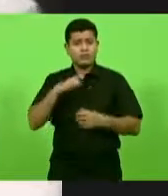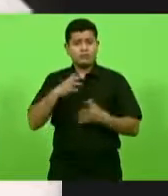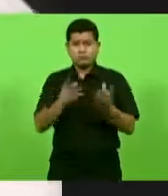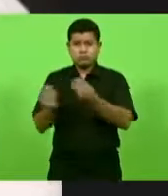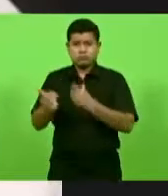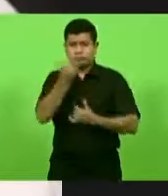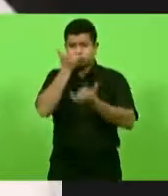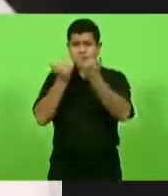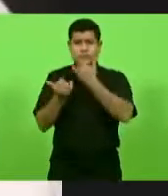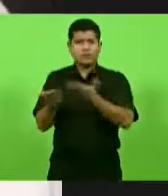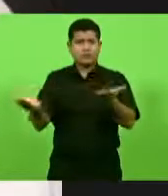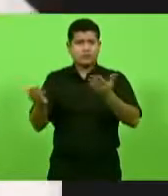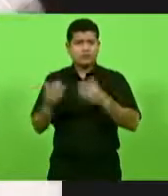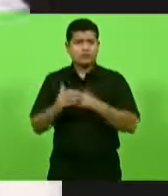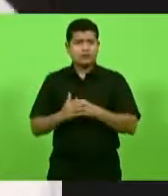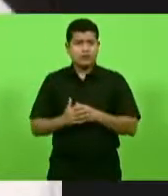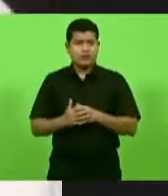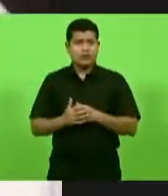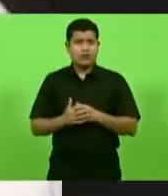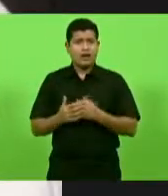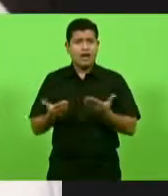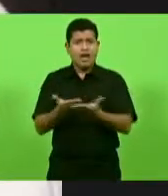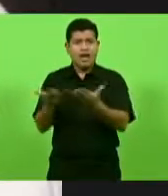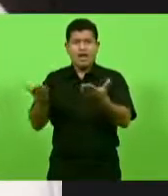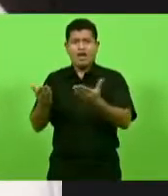As rodovias estaduais num caco, não tem